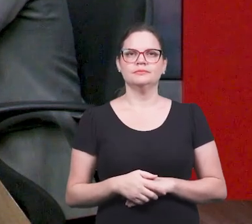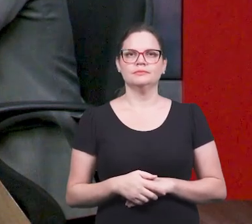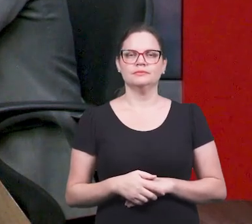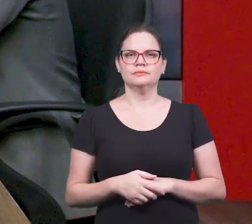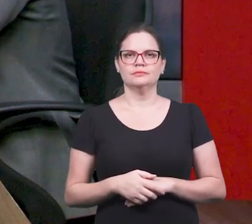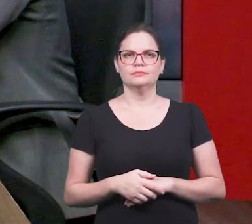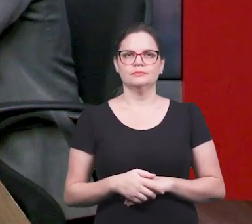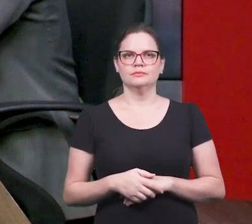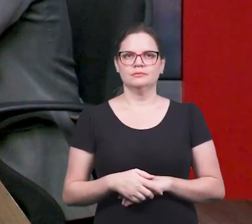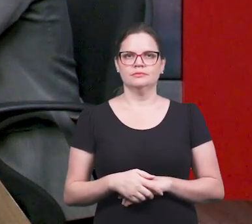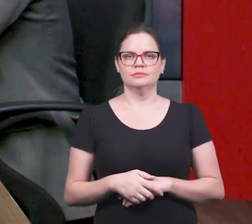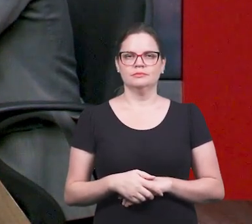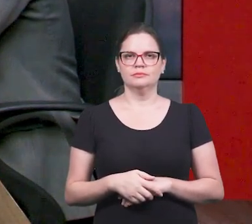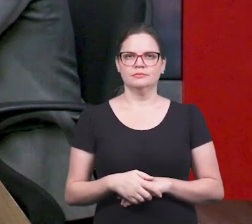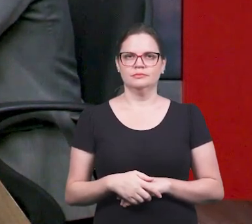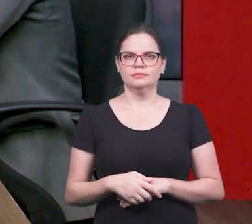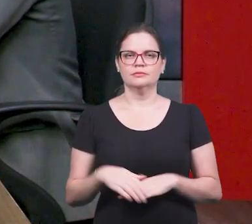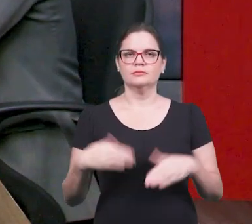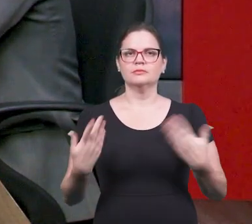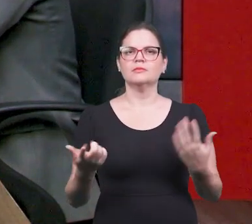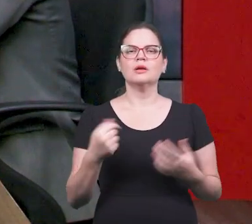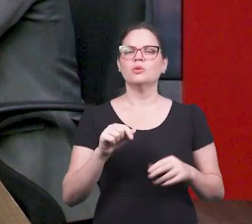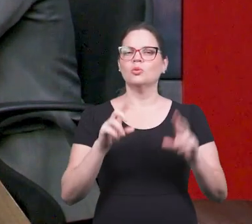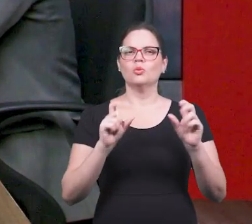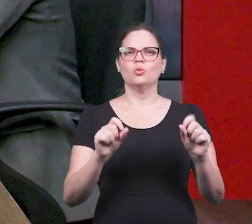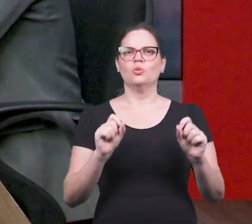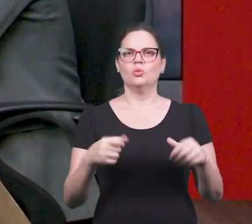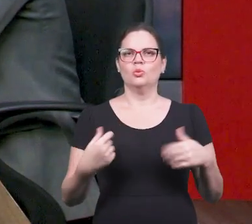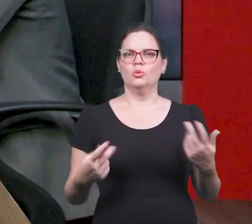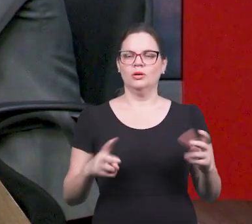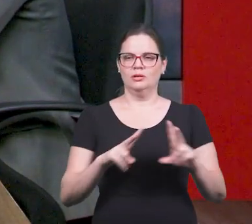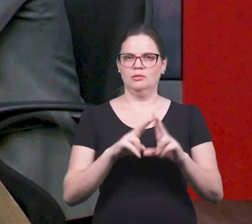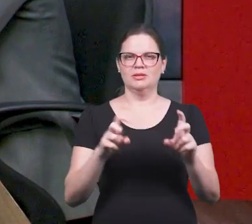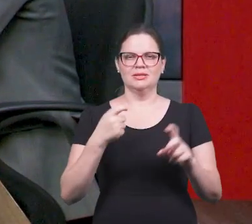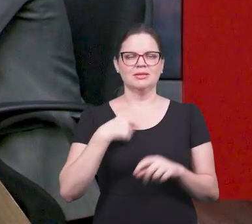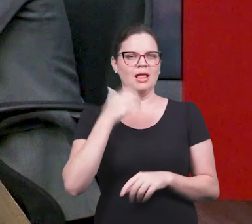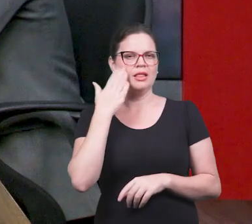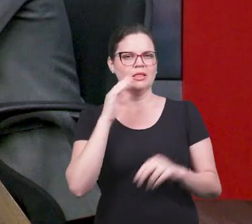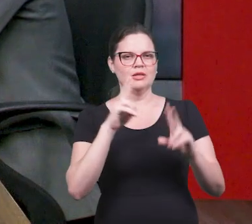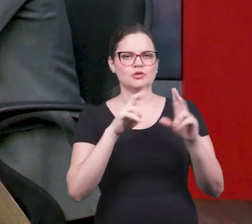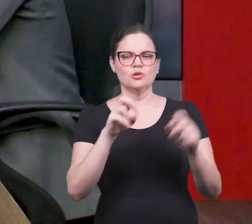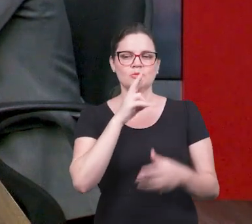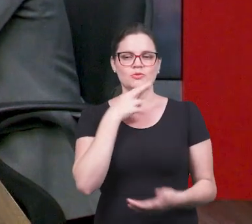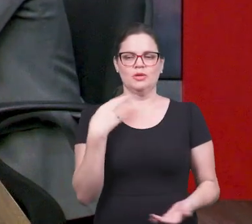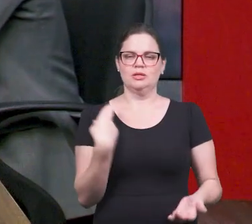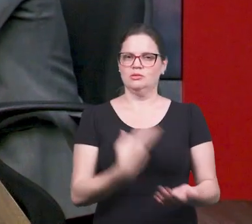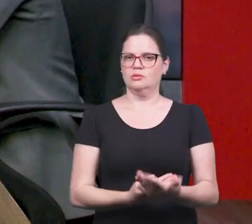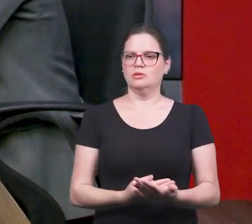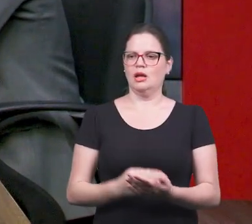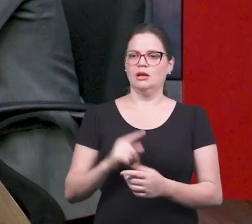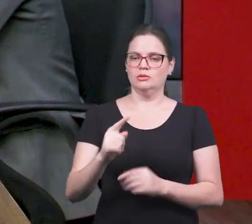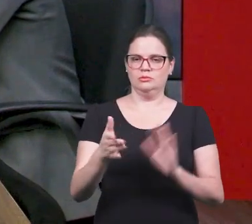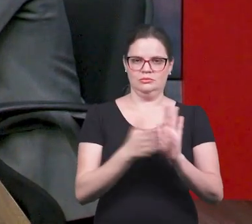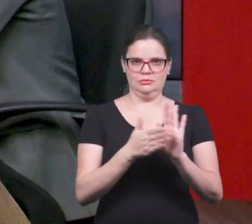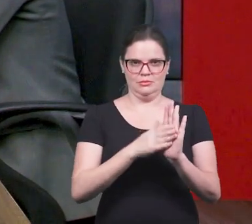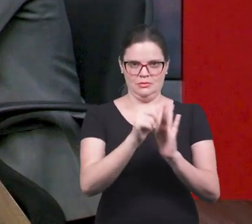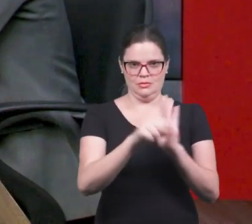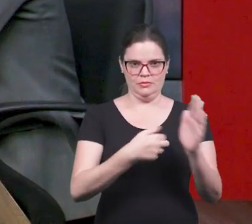seriam os resultados, né? O que seria, o que o companheiro entende nesse campo assim dos resultados dessa